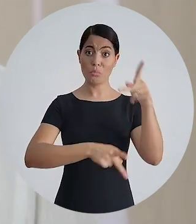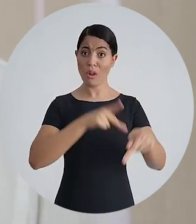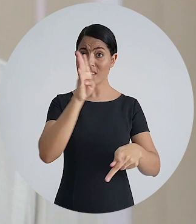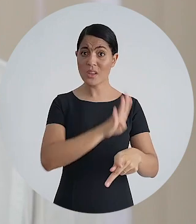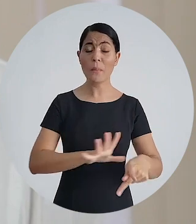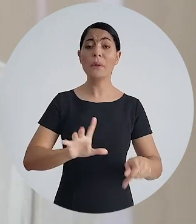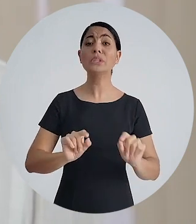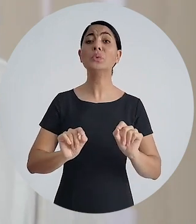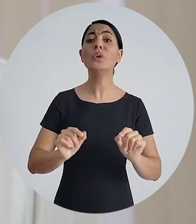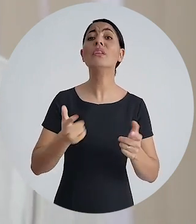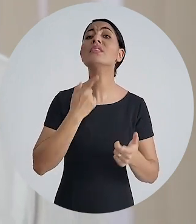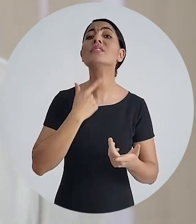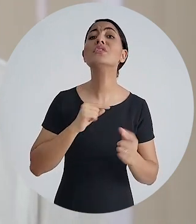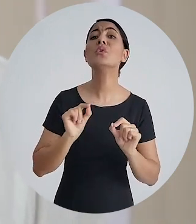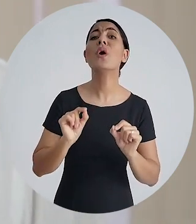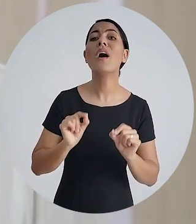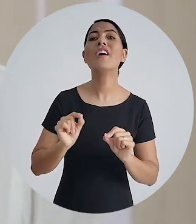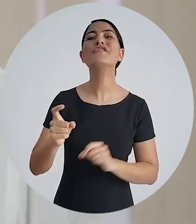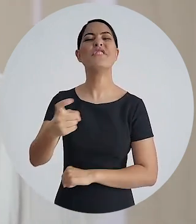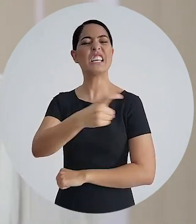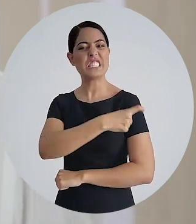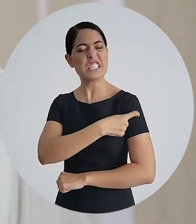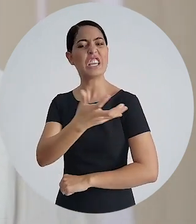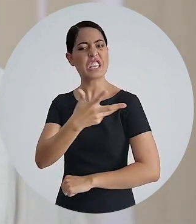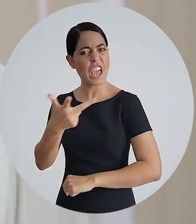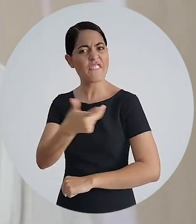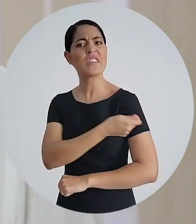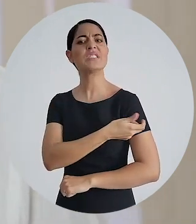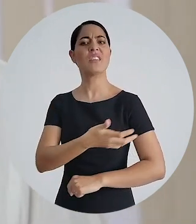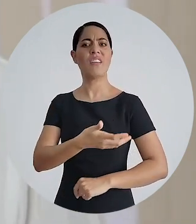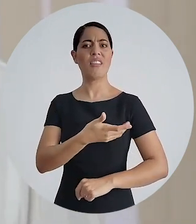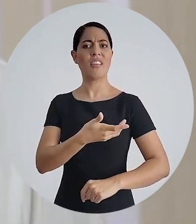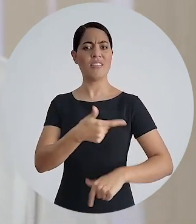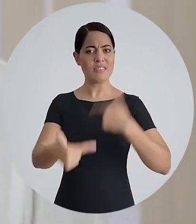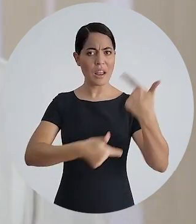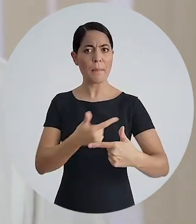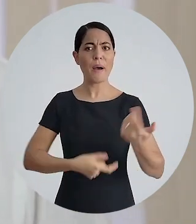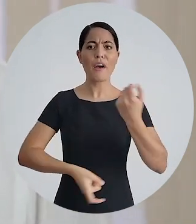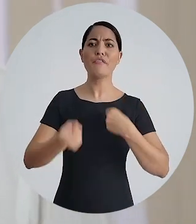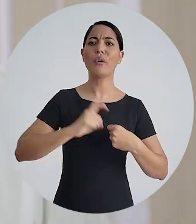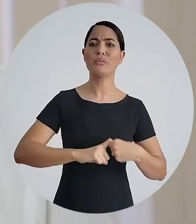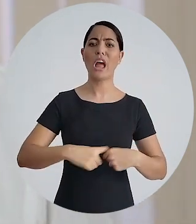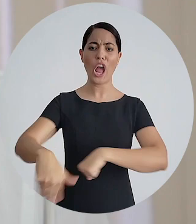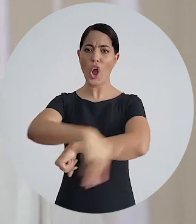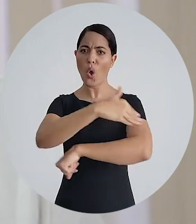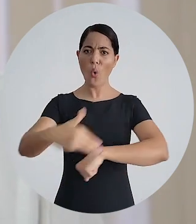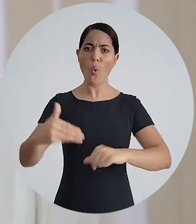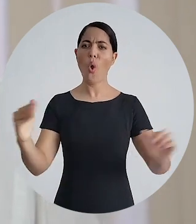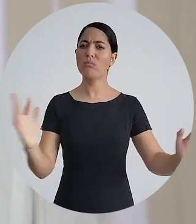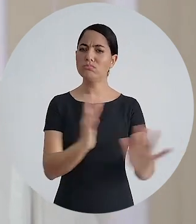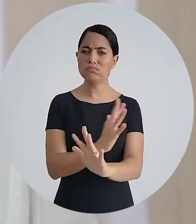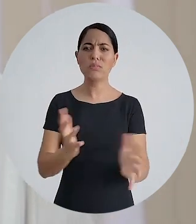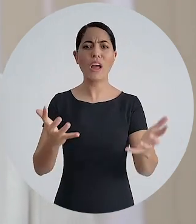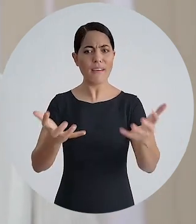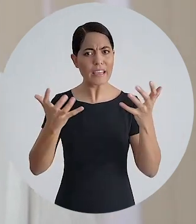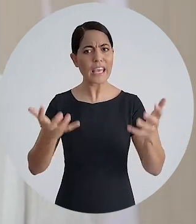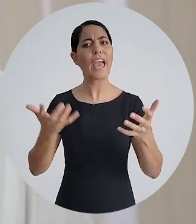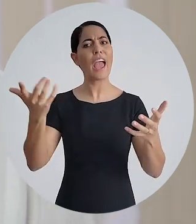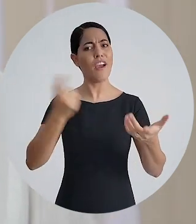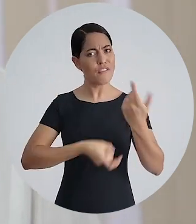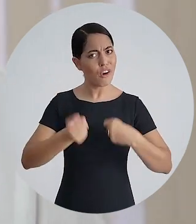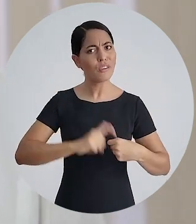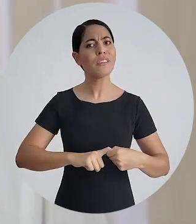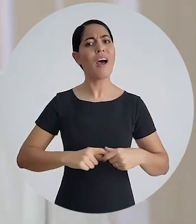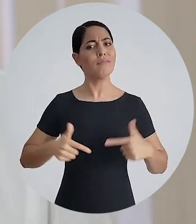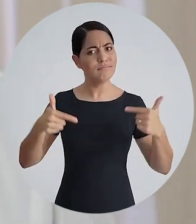povo. O que o povo brasileiro quer? O povo brasileiro quer vacina. O povo brasileiro quer voltar a trabalhar, andar nas ruas. O